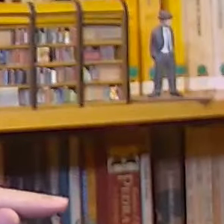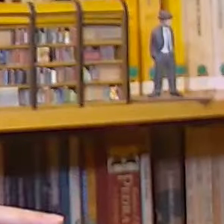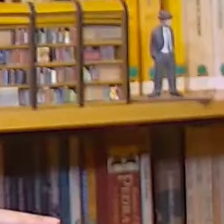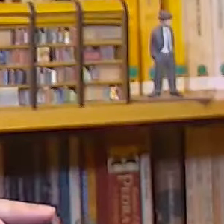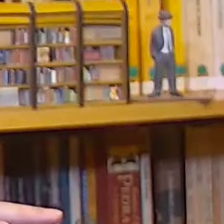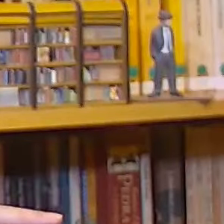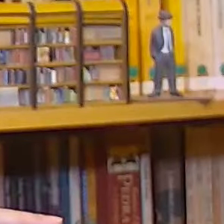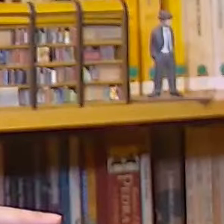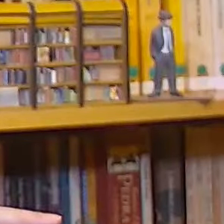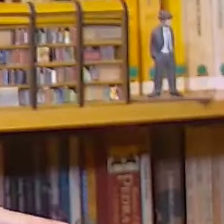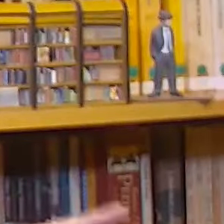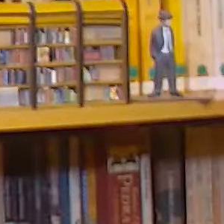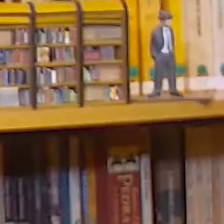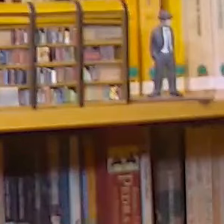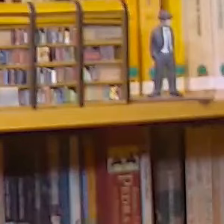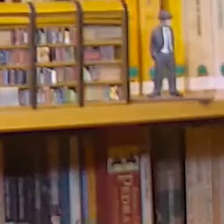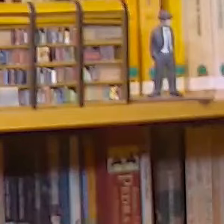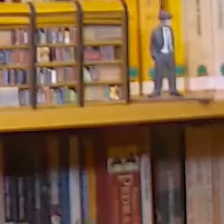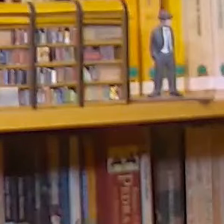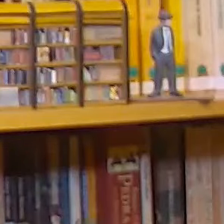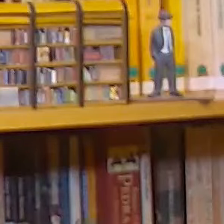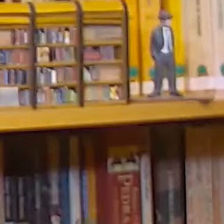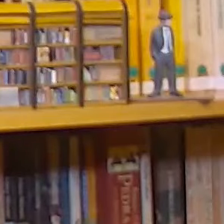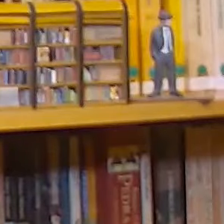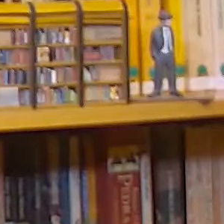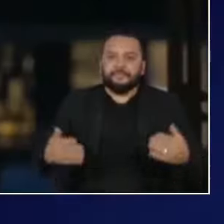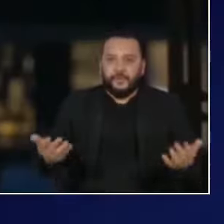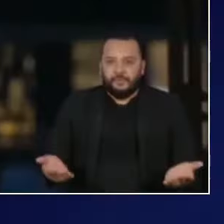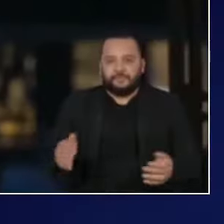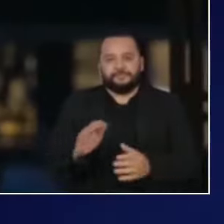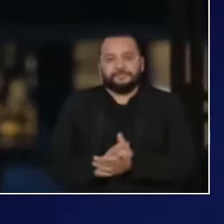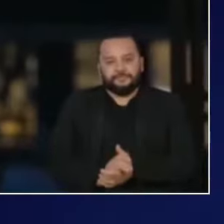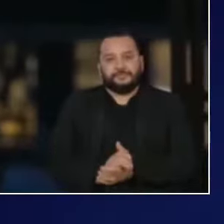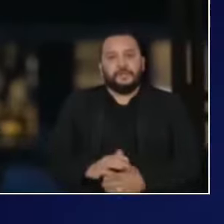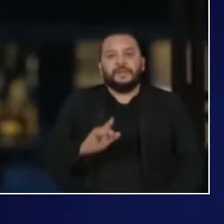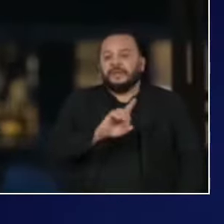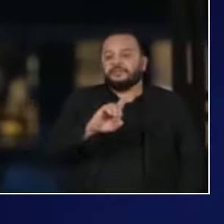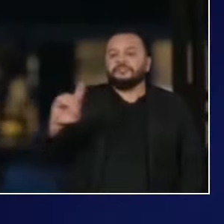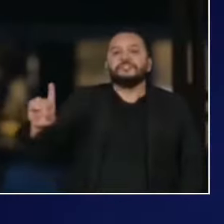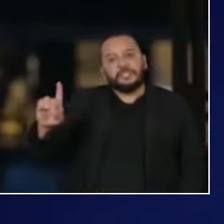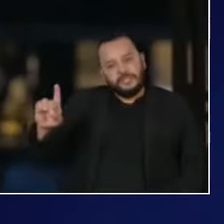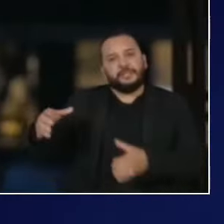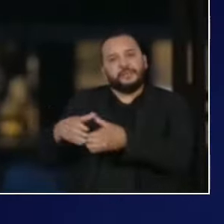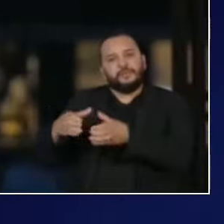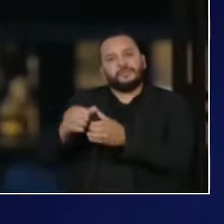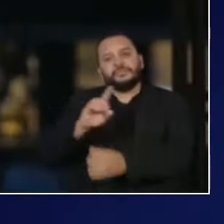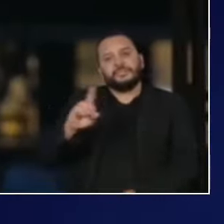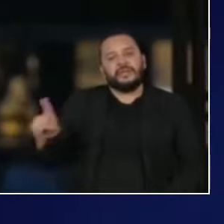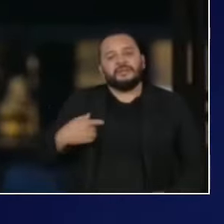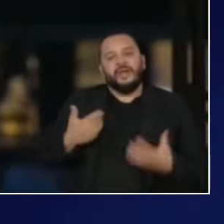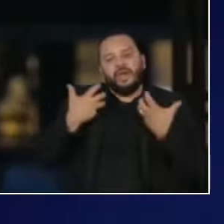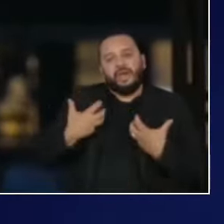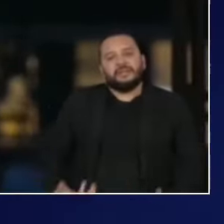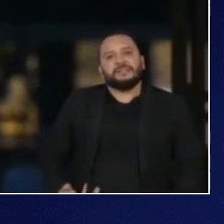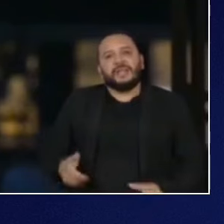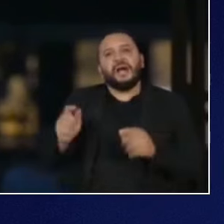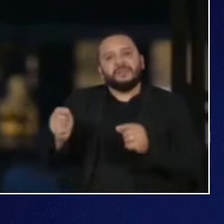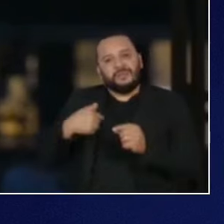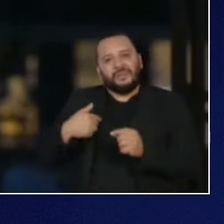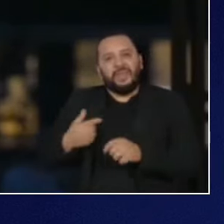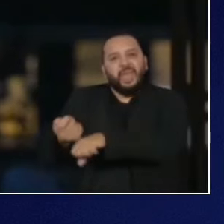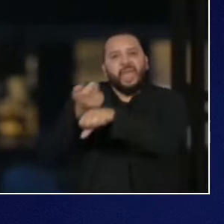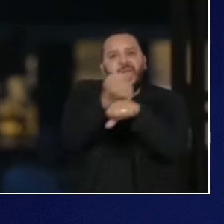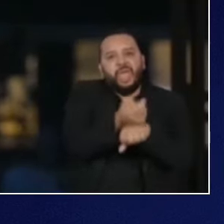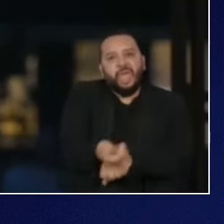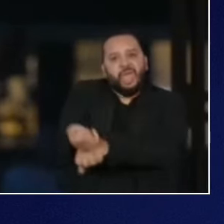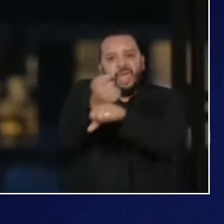a candidata de nível Põe mais um trecho vai a direita tá cansada de ser enganada Essa é a